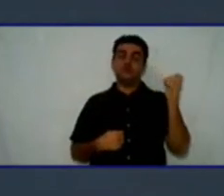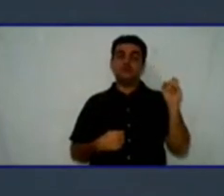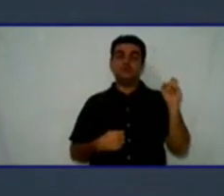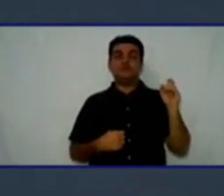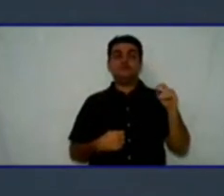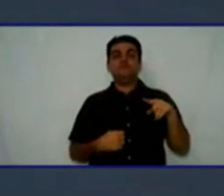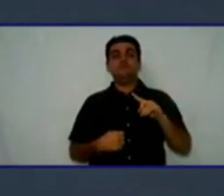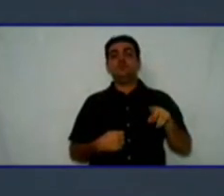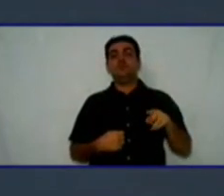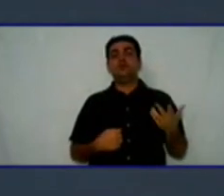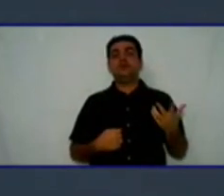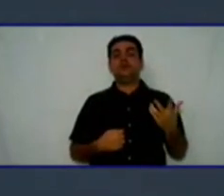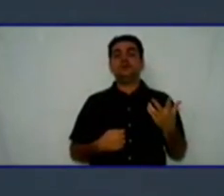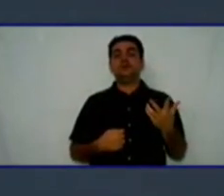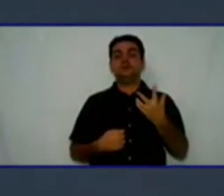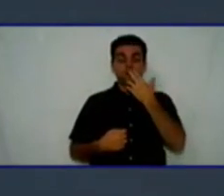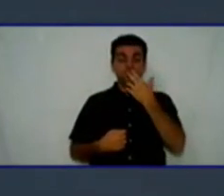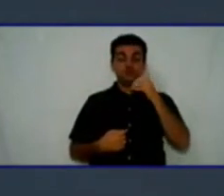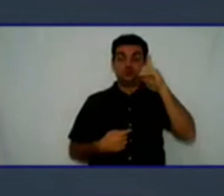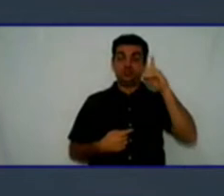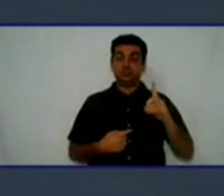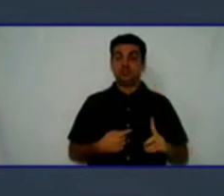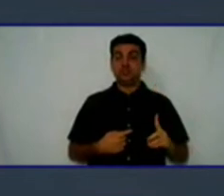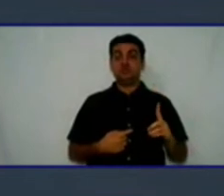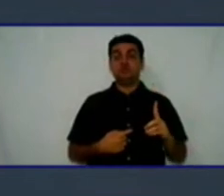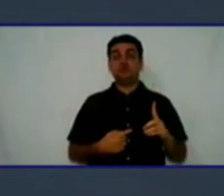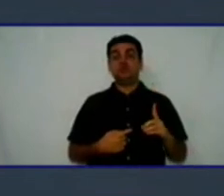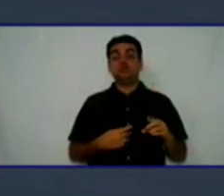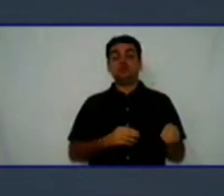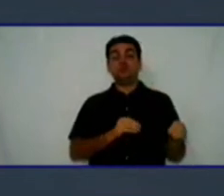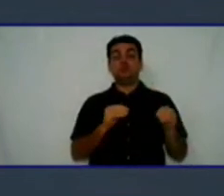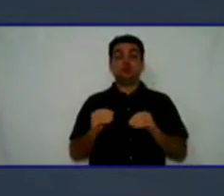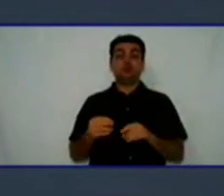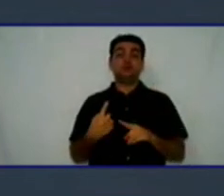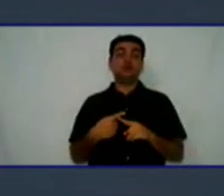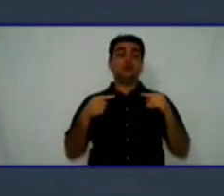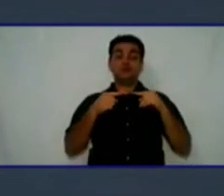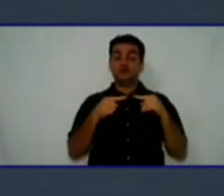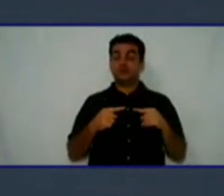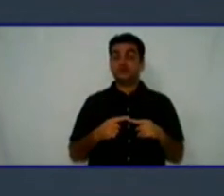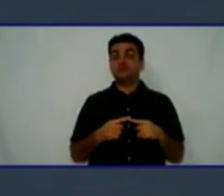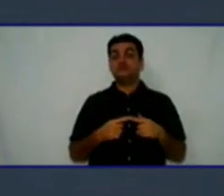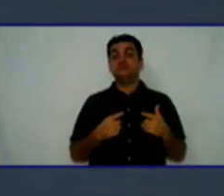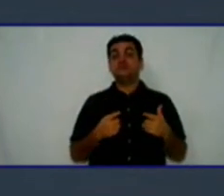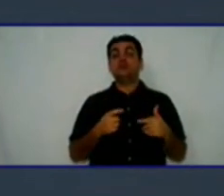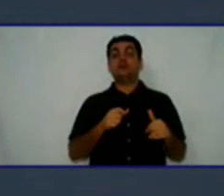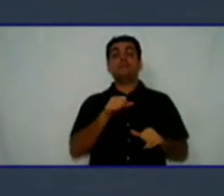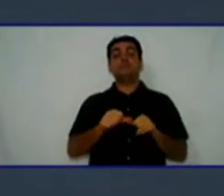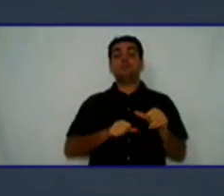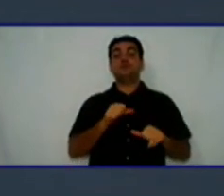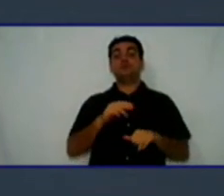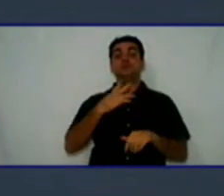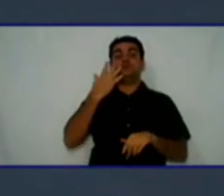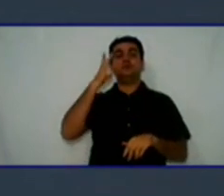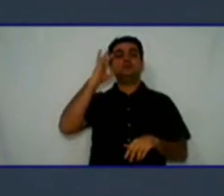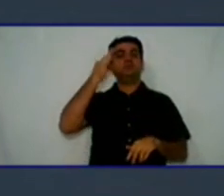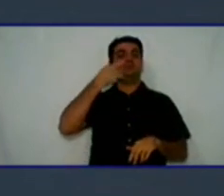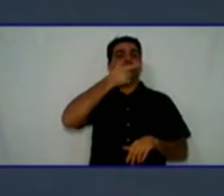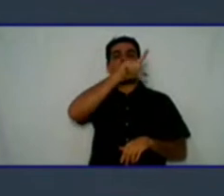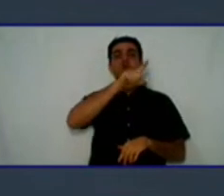incide o chamado direito de cesine, que implicaria na transmissão automática